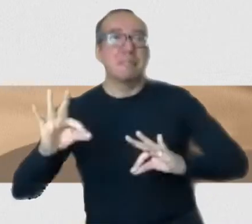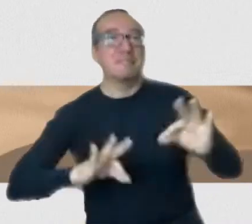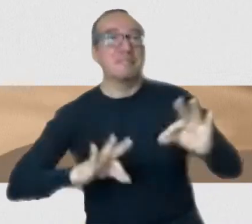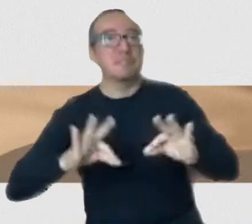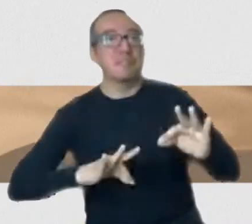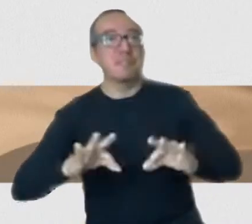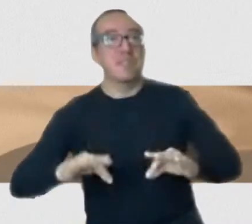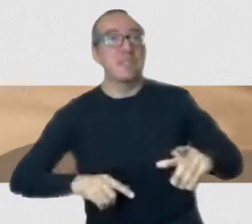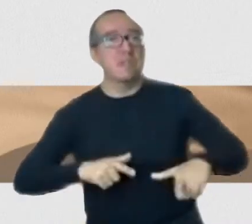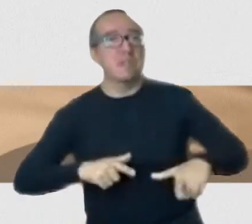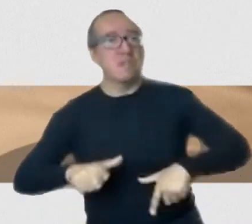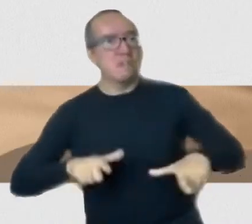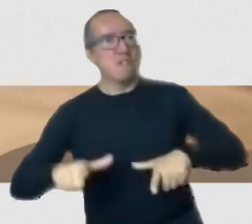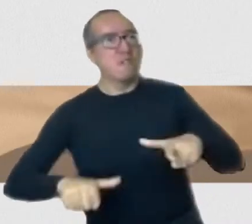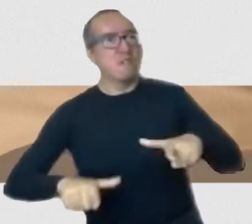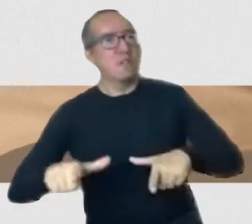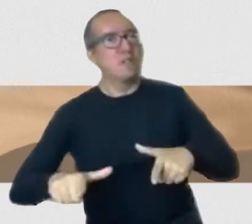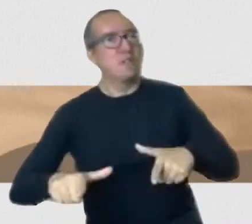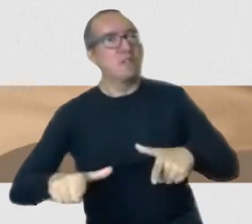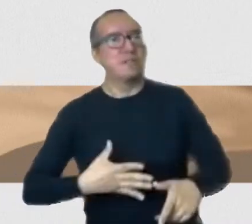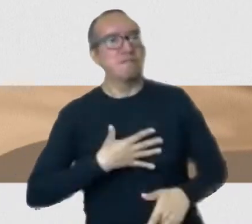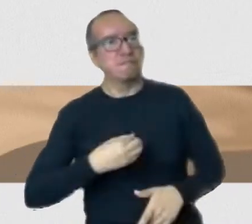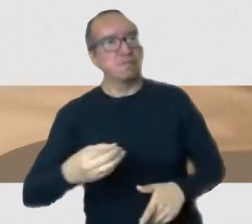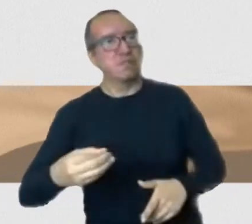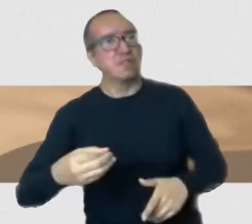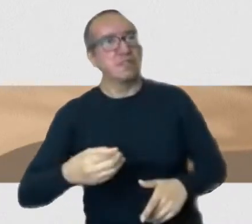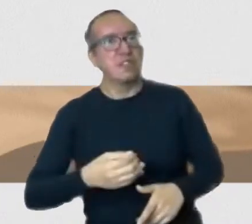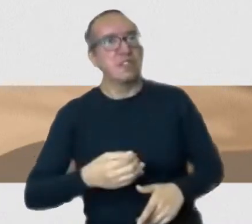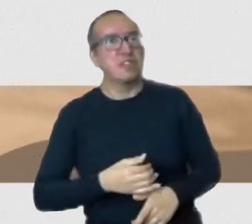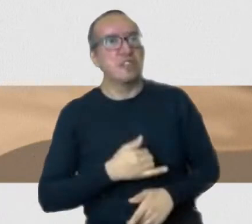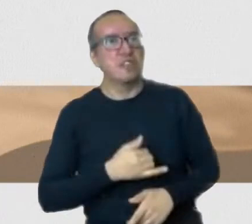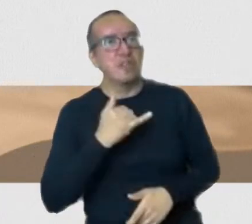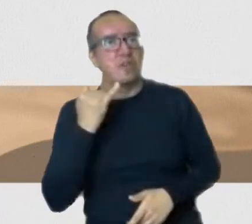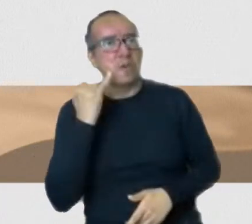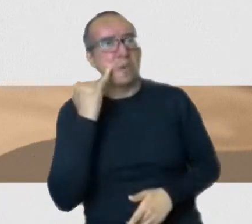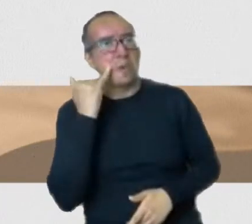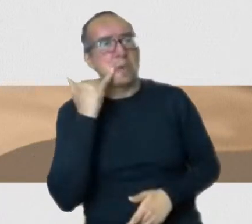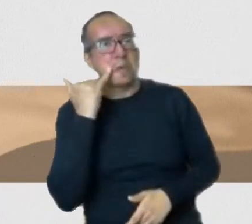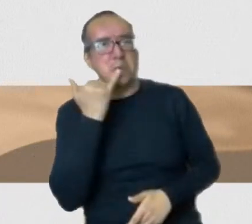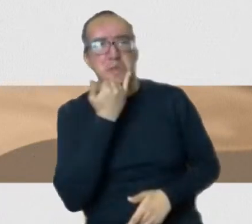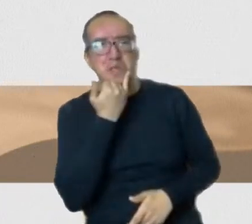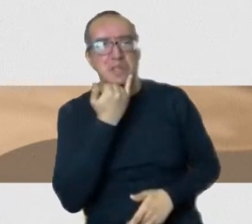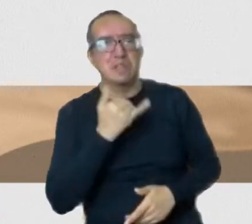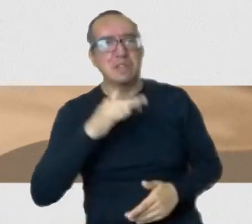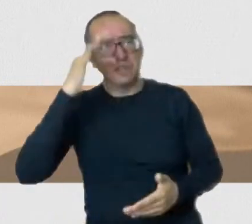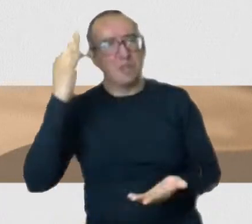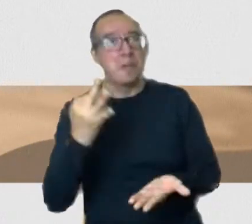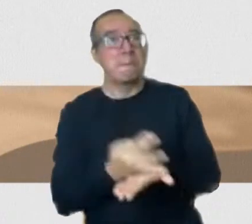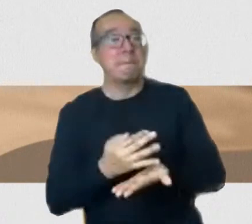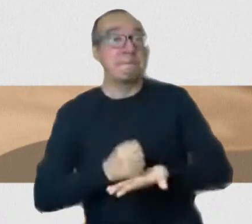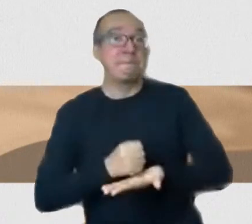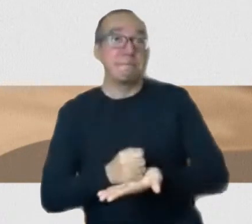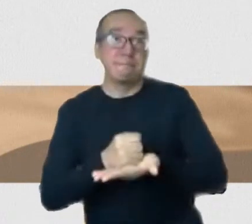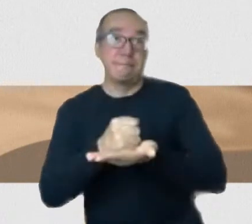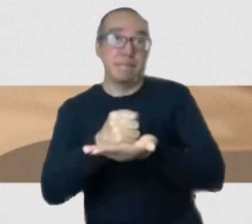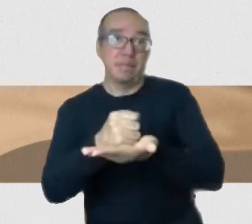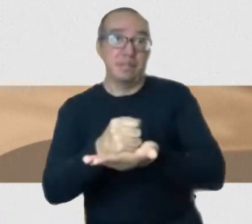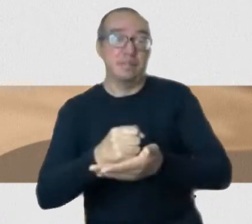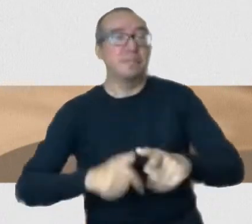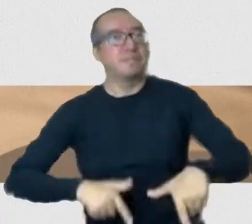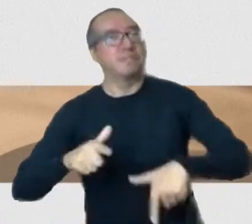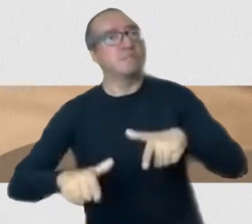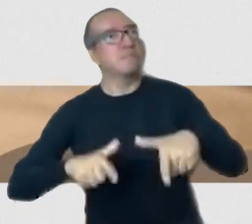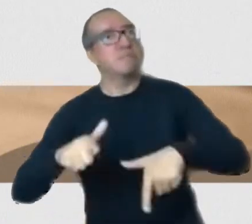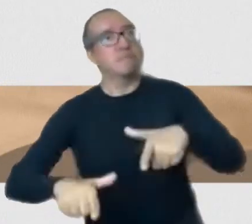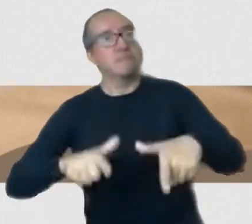fé cooperou com suas obras, e que pela fé, e que pelas obras, a fé foi aperfeiçoada. E